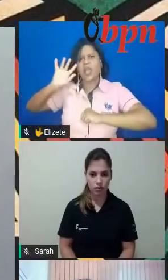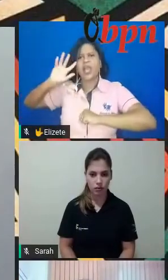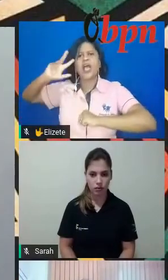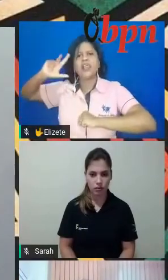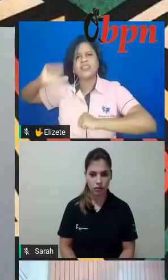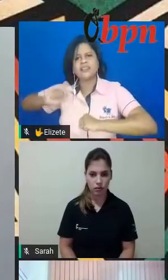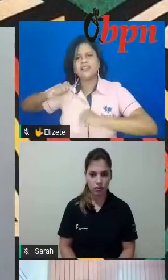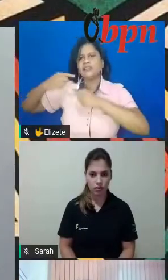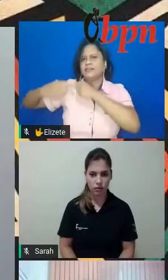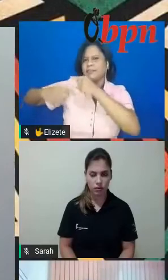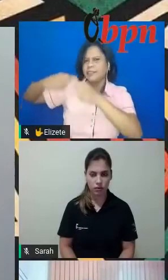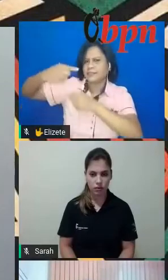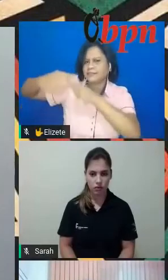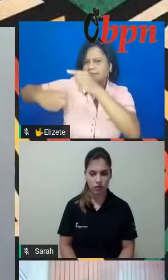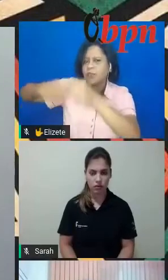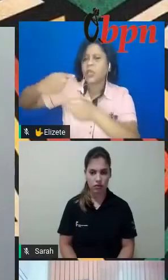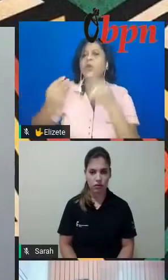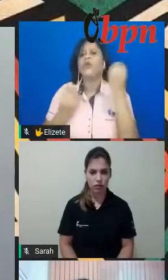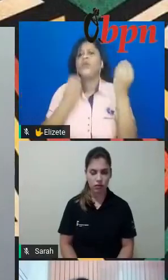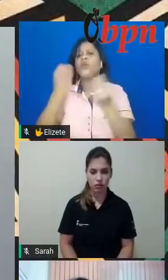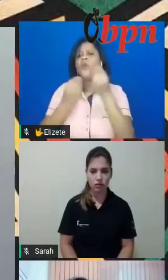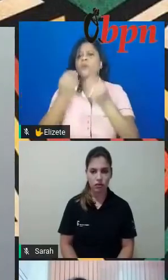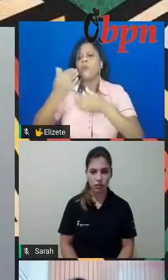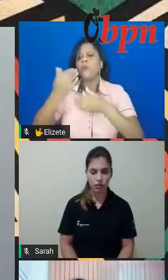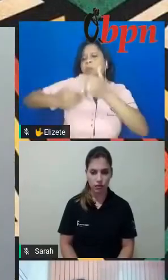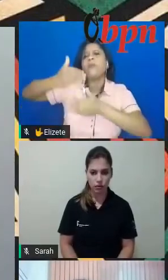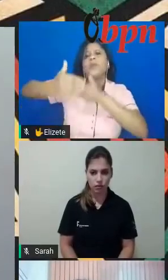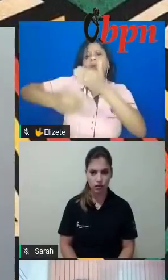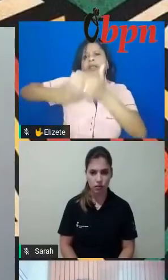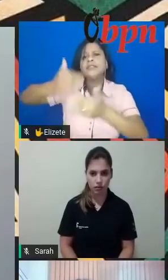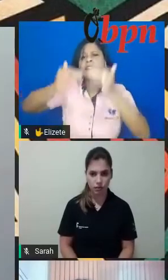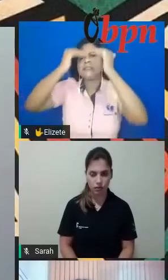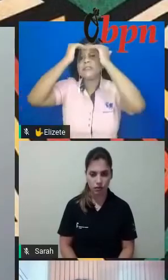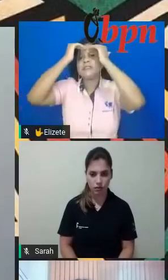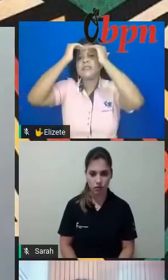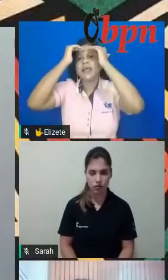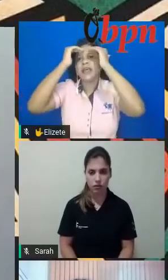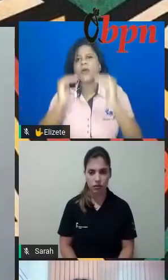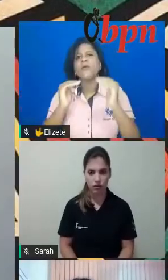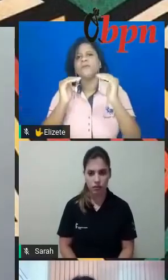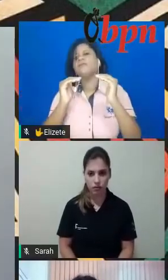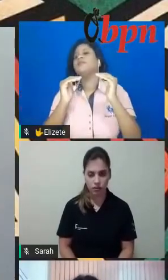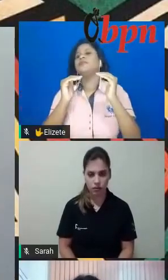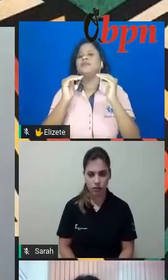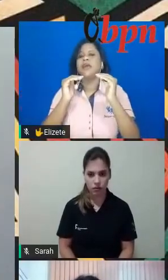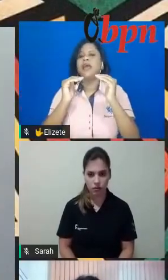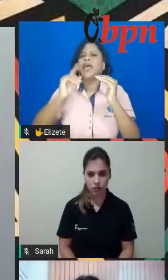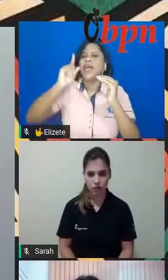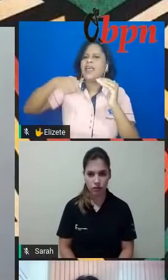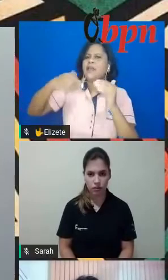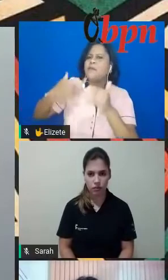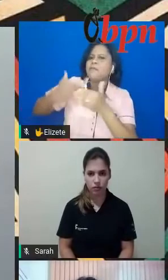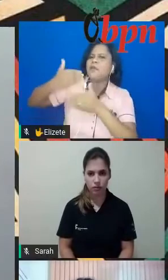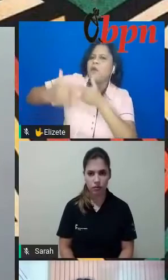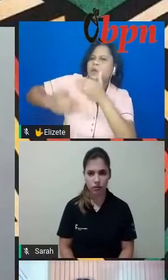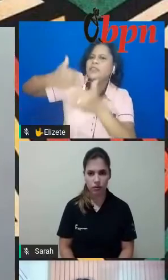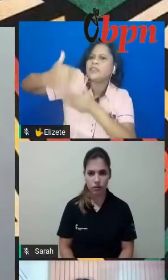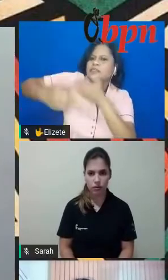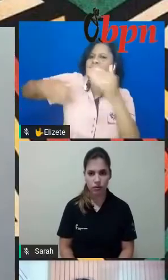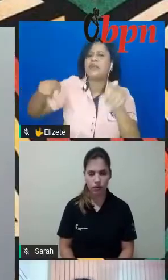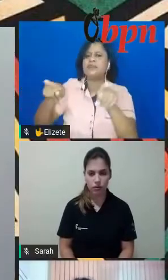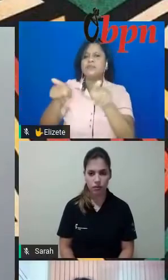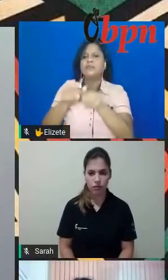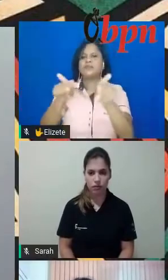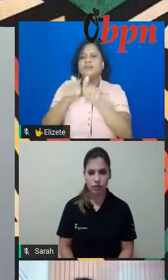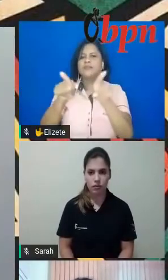descendentes, até que ponto esse processo também de obediência foi um processo também